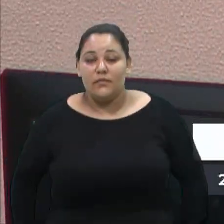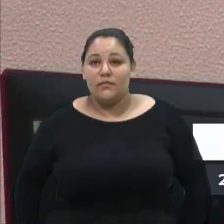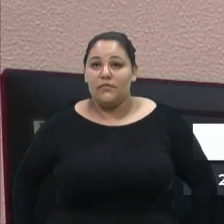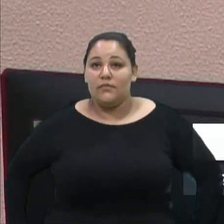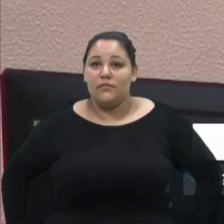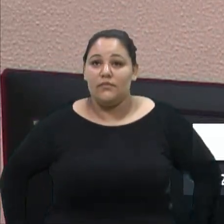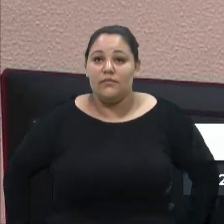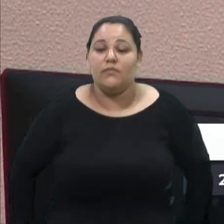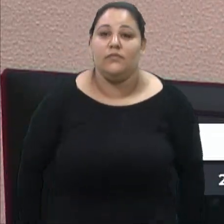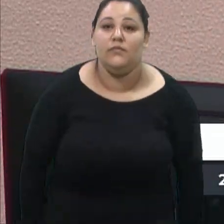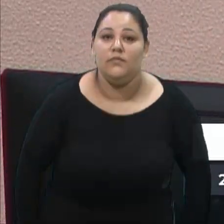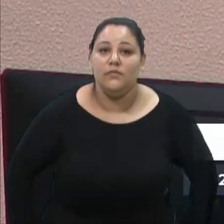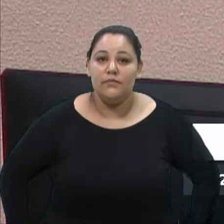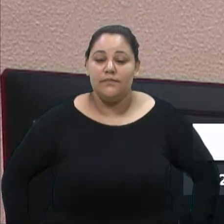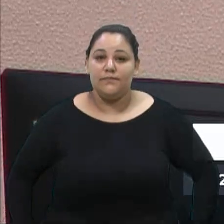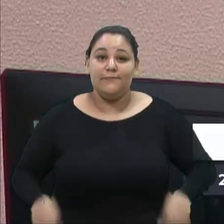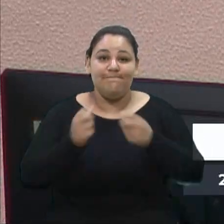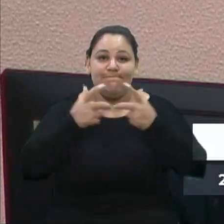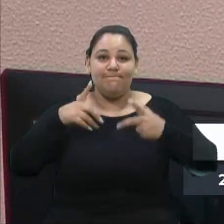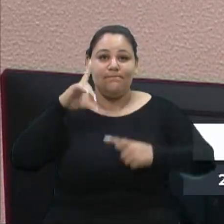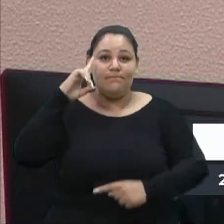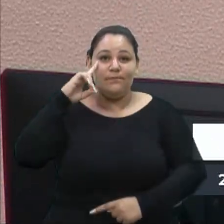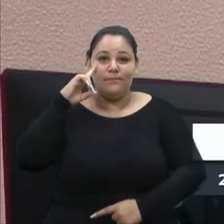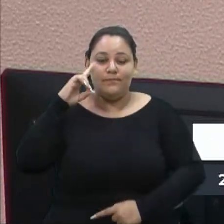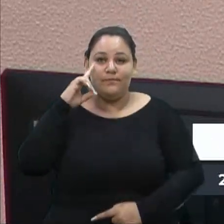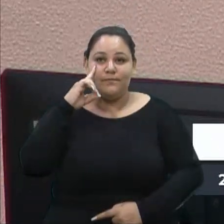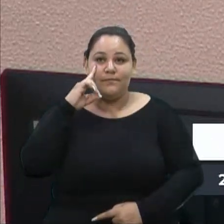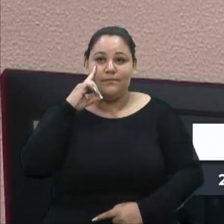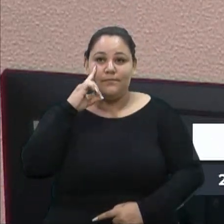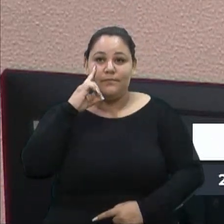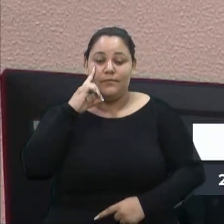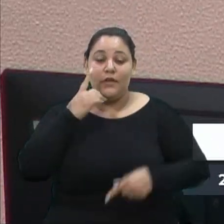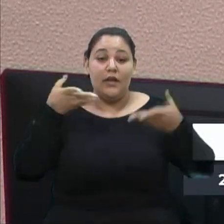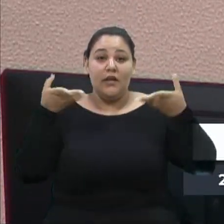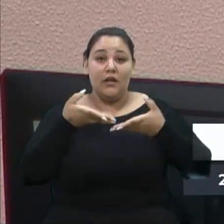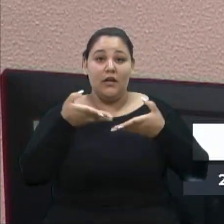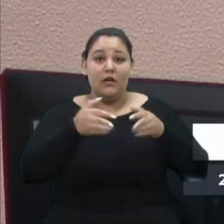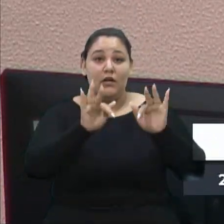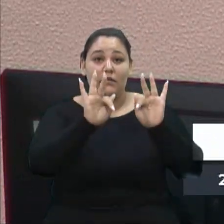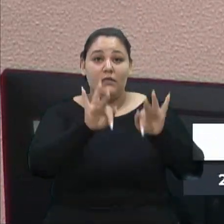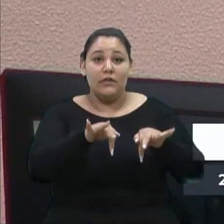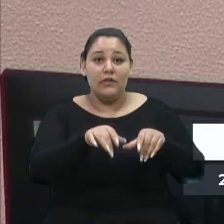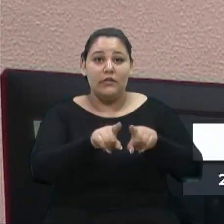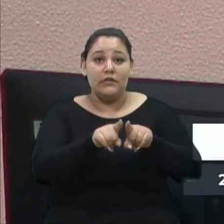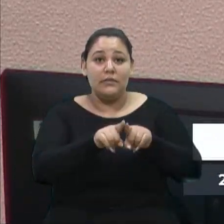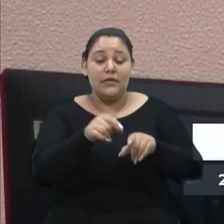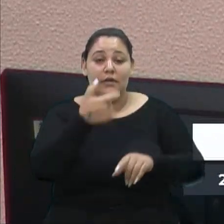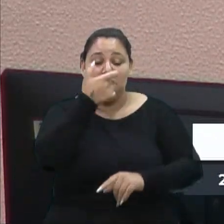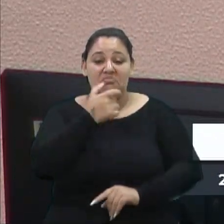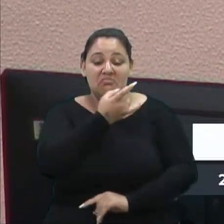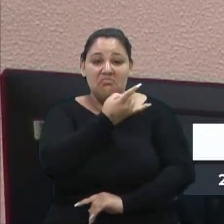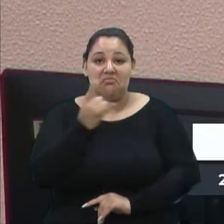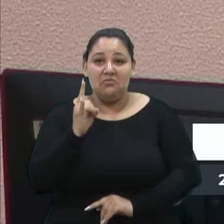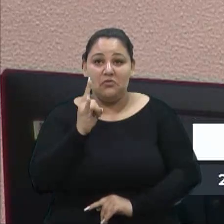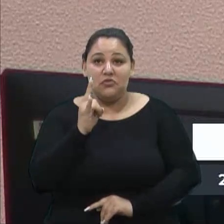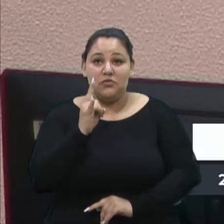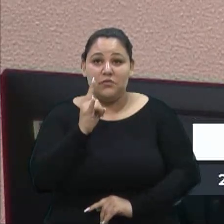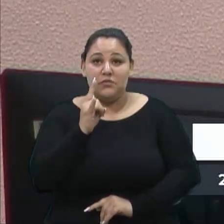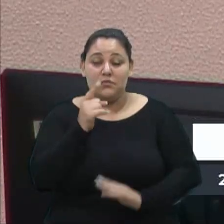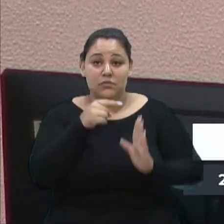vive diariamente. O ex finaliza com eu acho que a última questão, tenho tempo